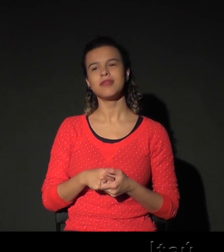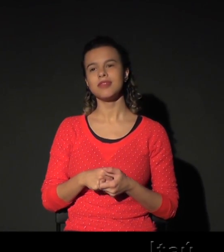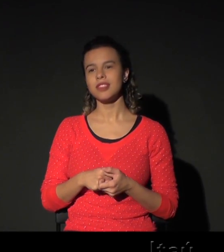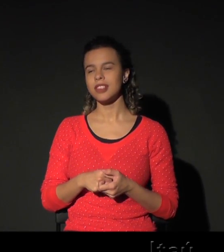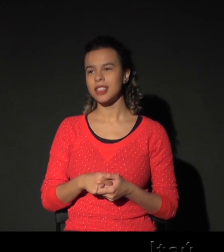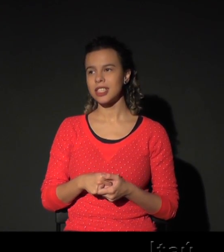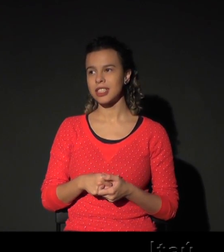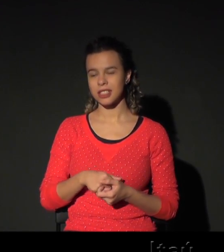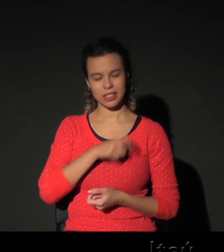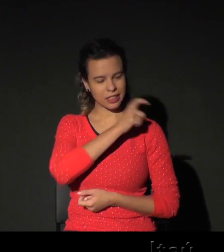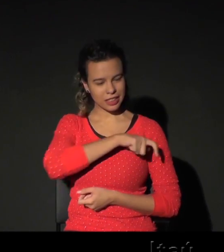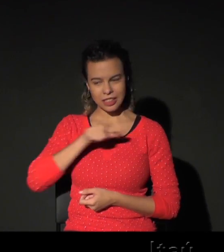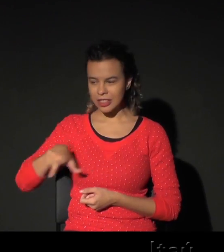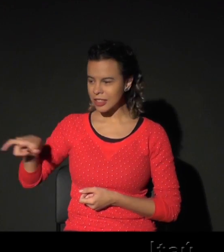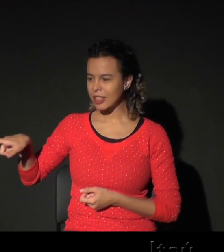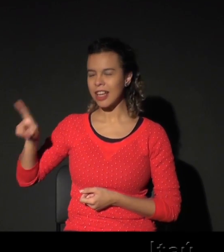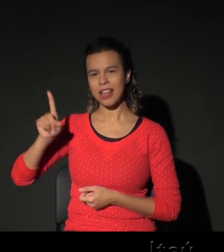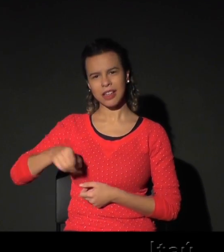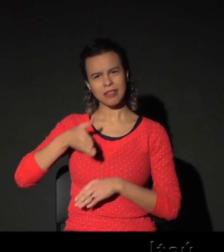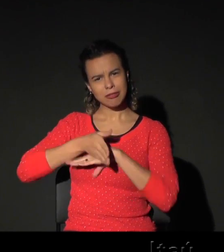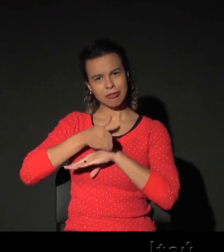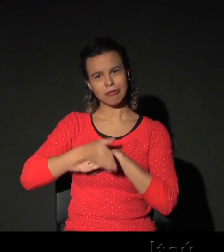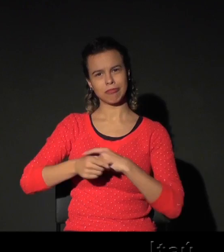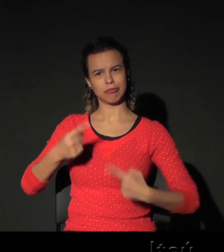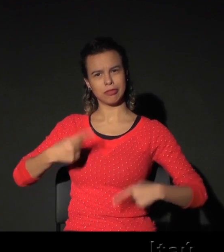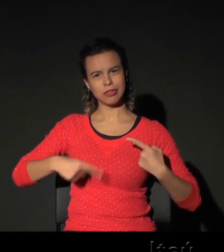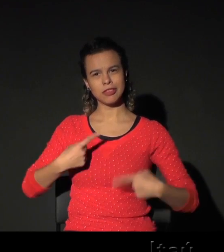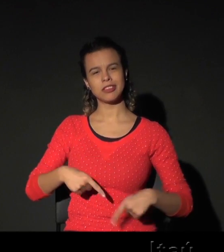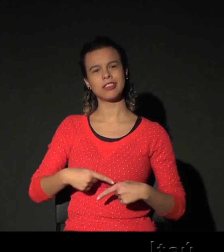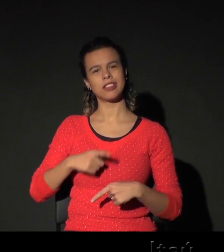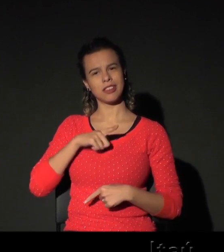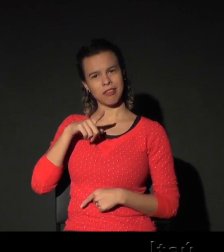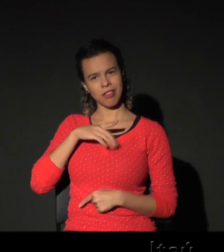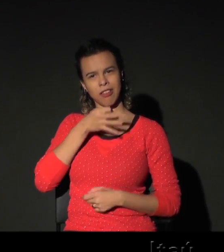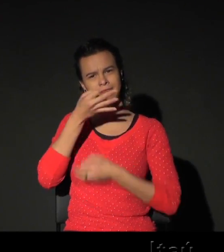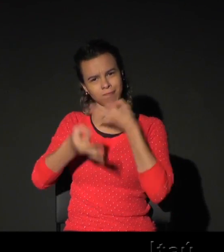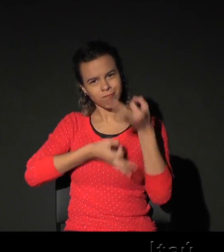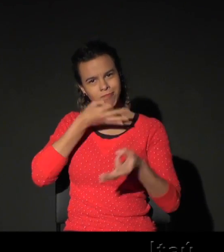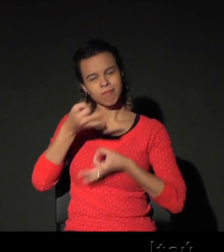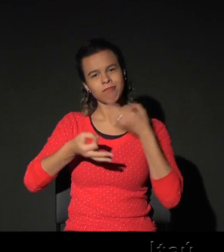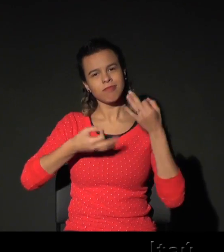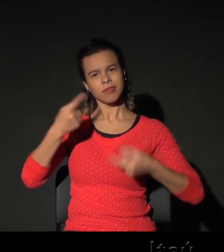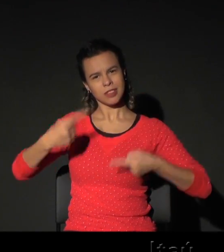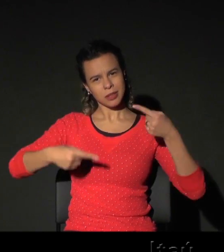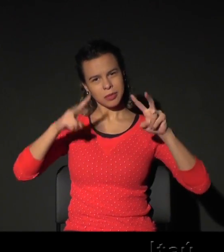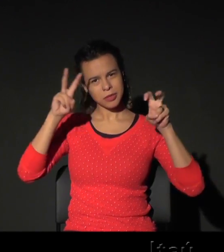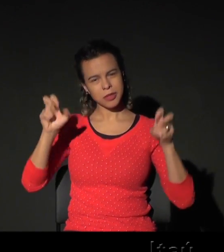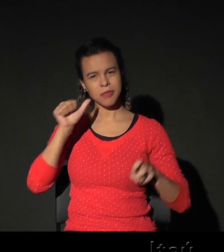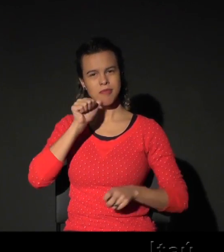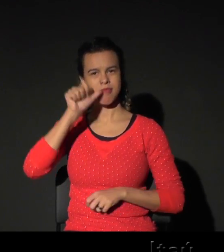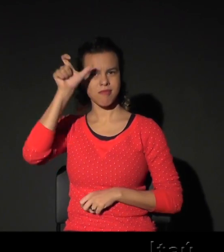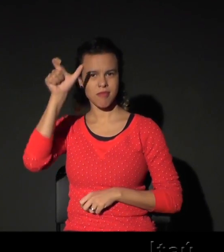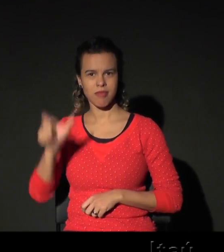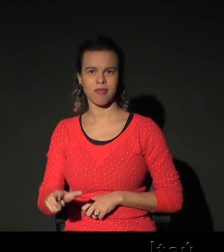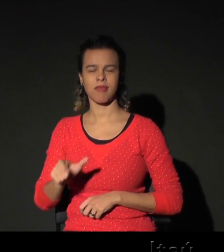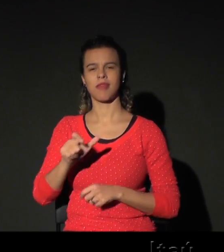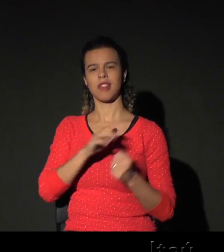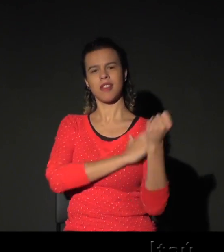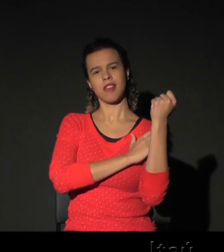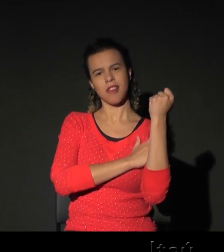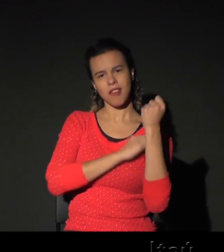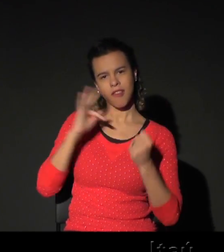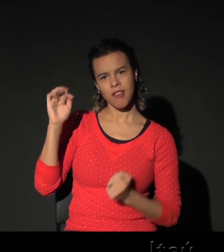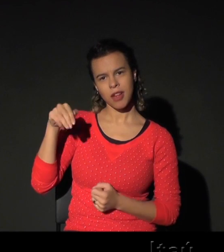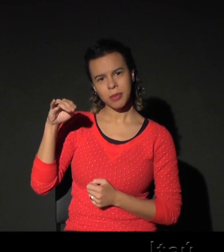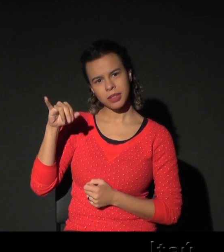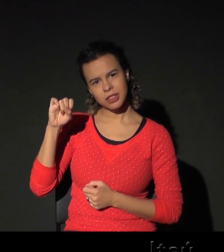todas sujeitos políticos que incidem sobre o debate Na do feminino do feminismo na